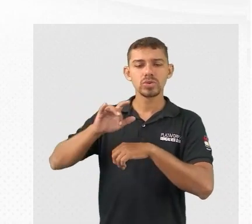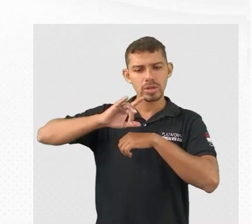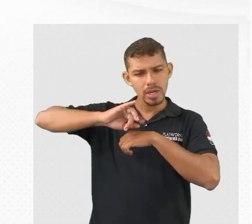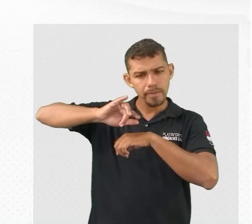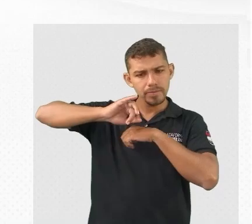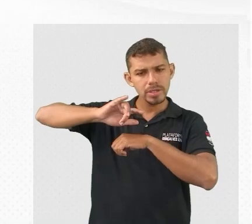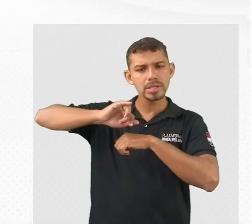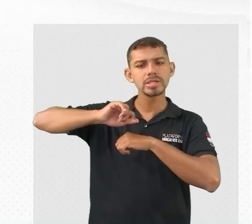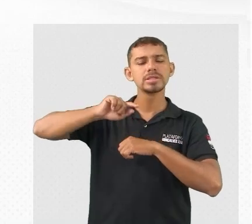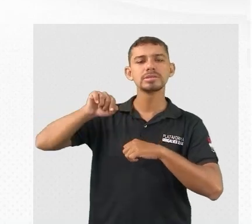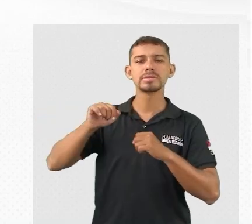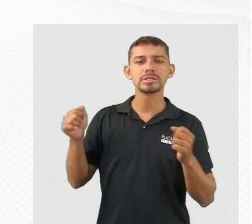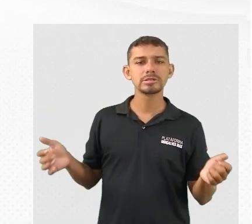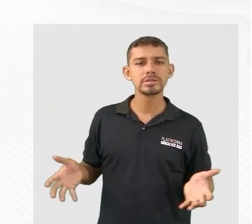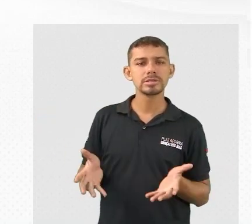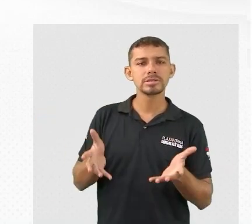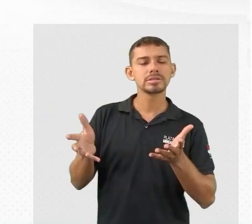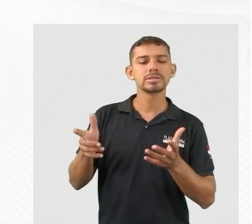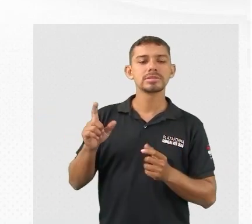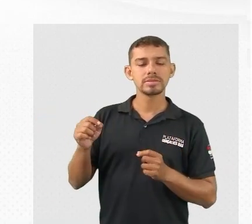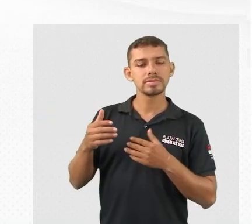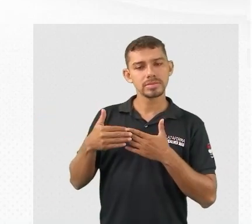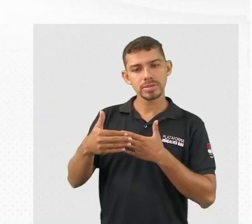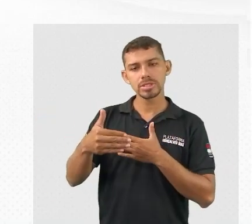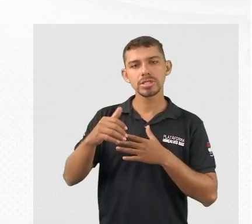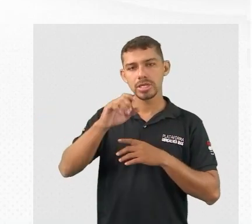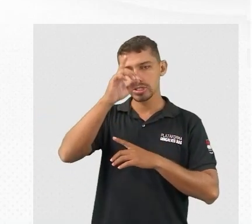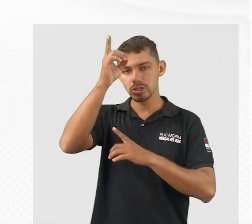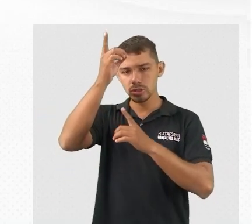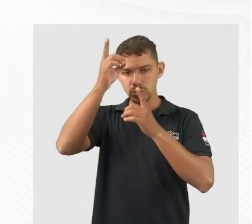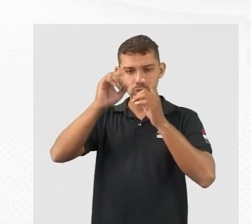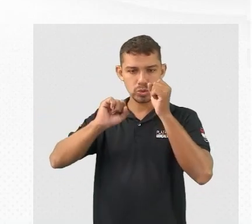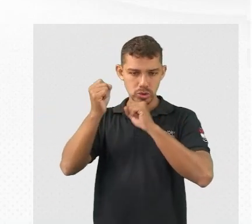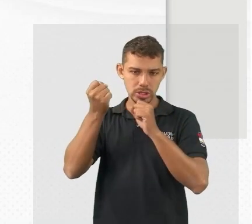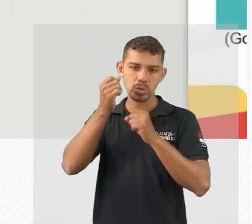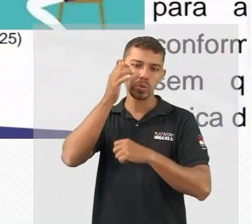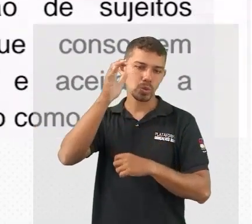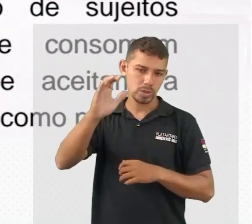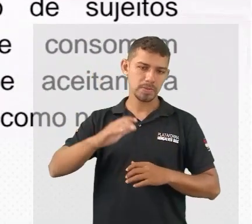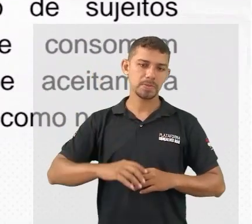capitalismo que se manifestam através da indústria cultural.